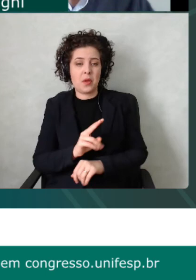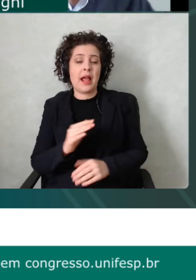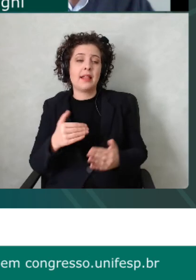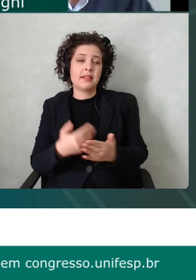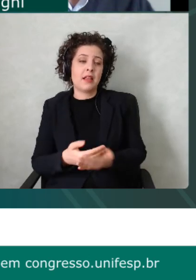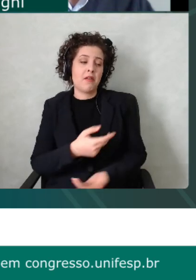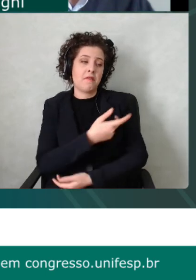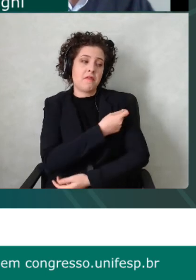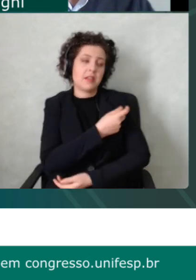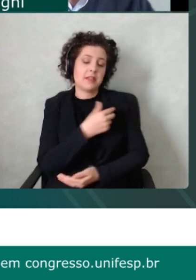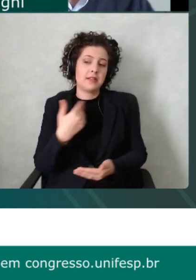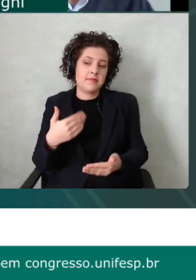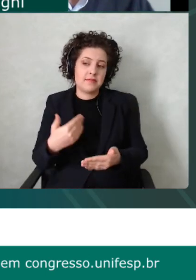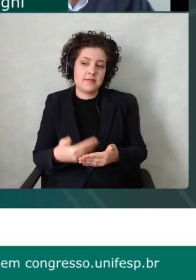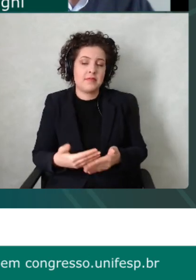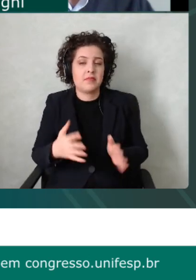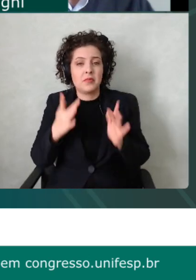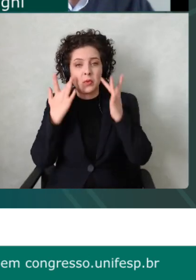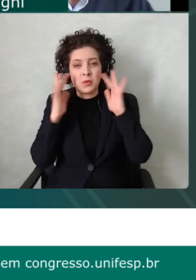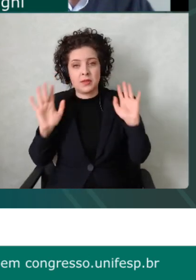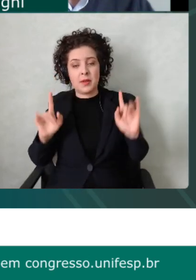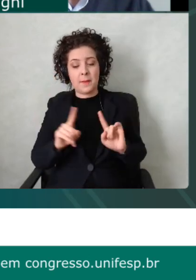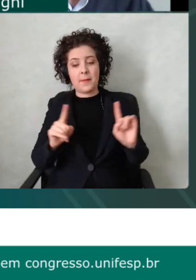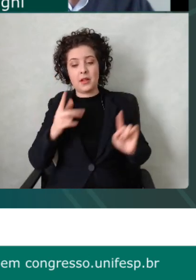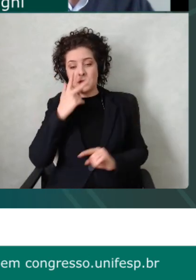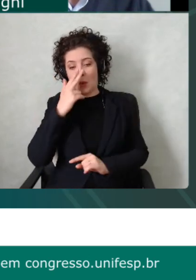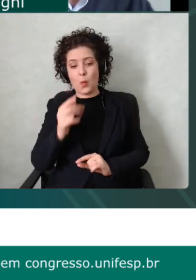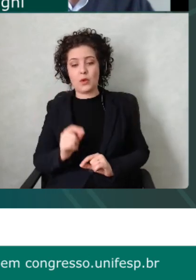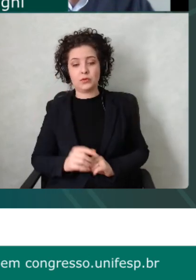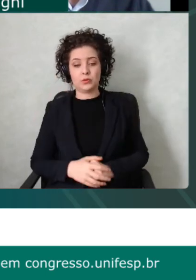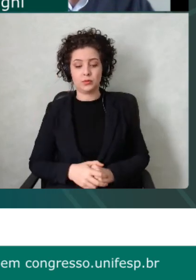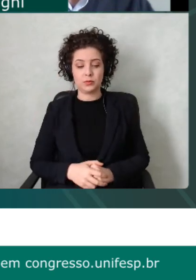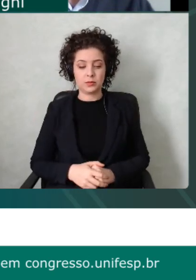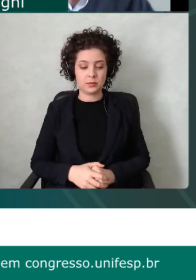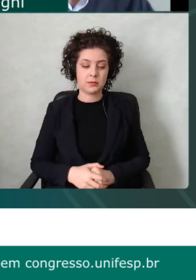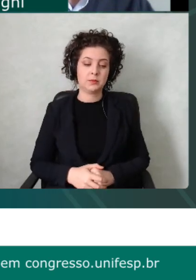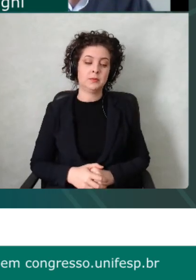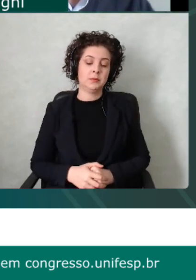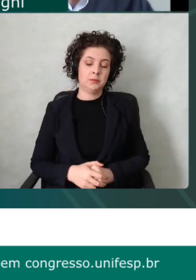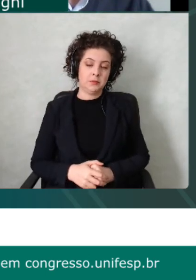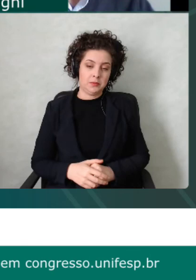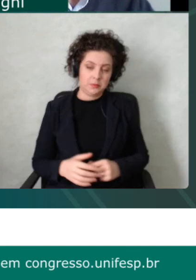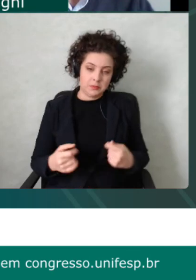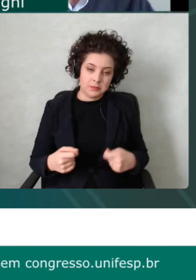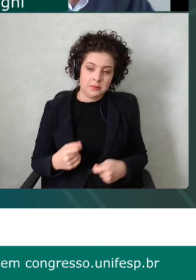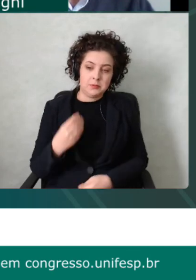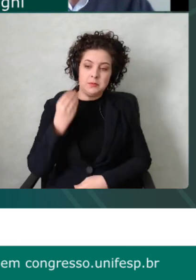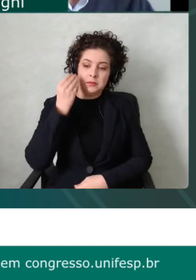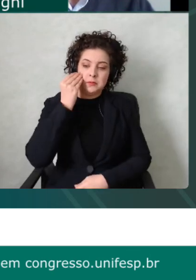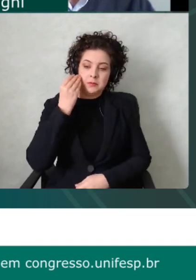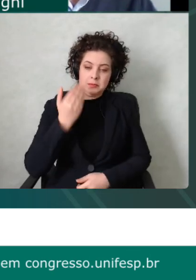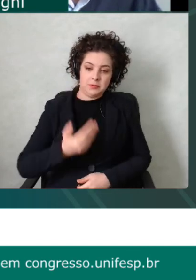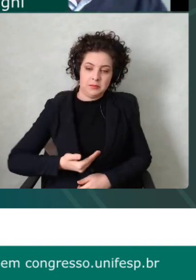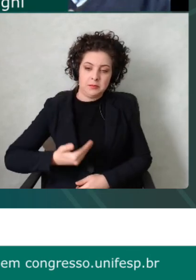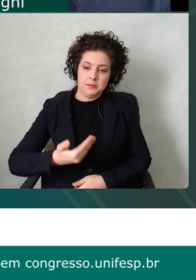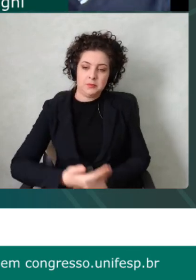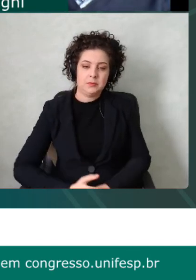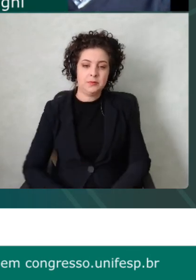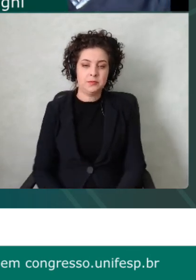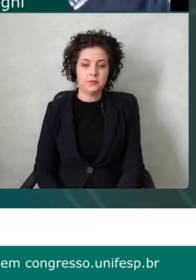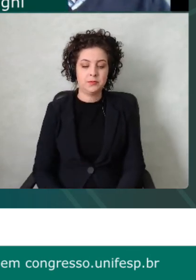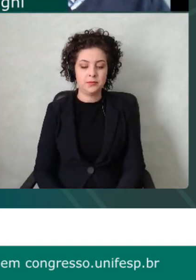né? Mas eu acho que isso aí é uma coisa que tem que ser tentada e acho que está sendo tentada. Eu estou